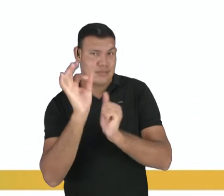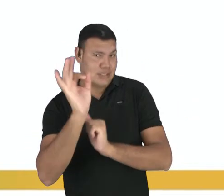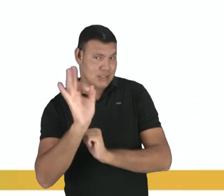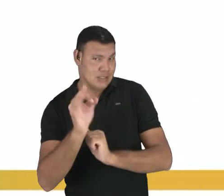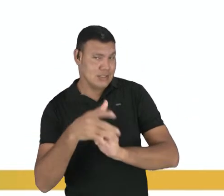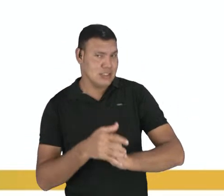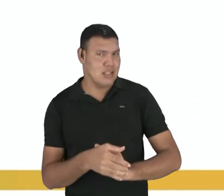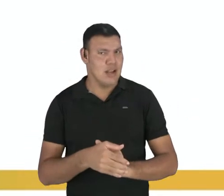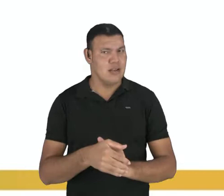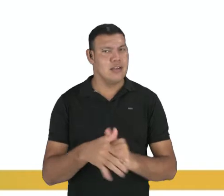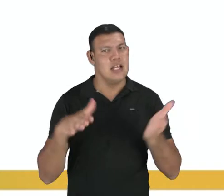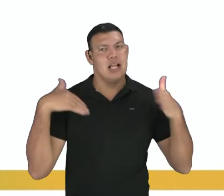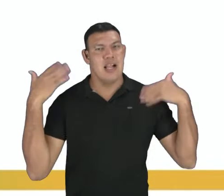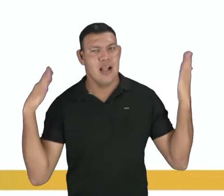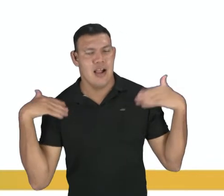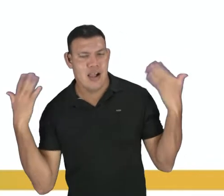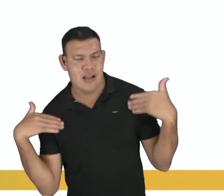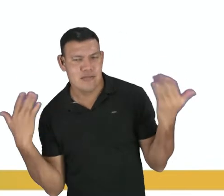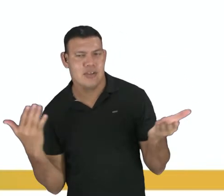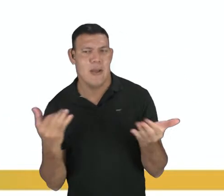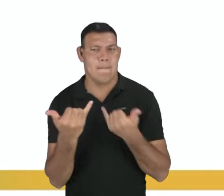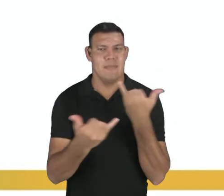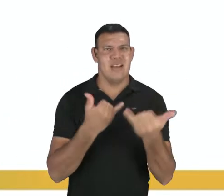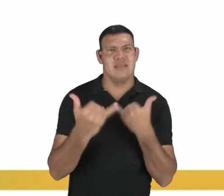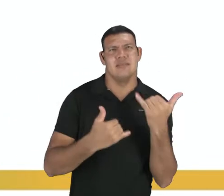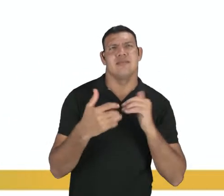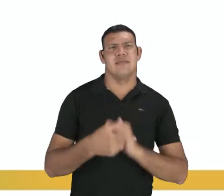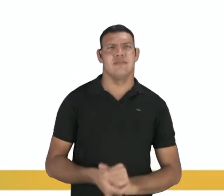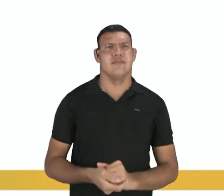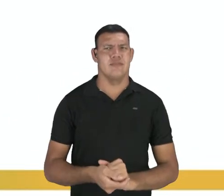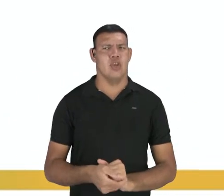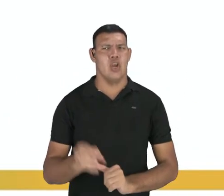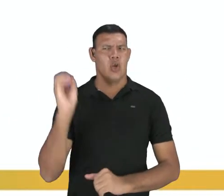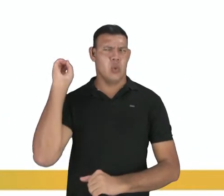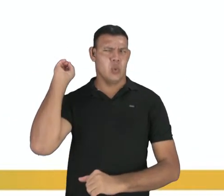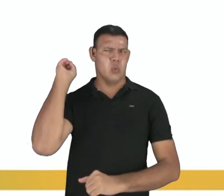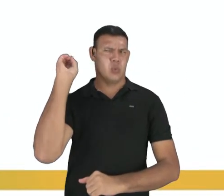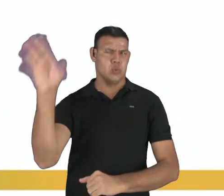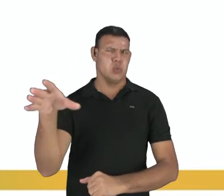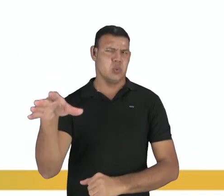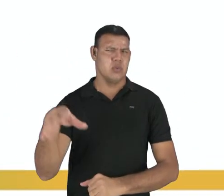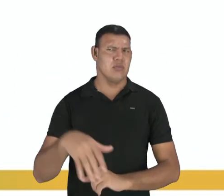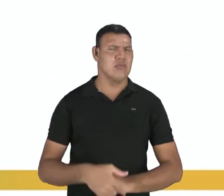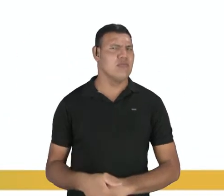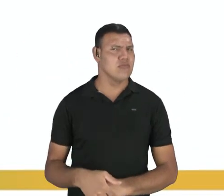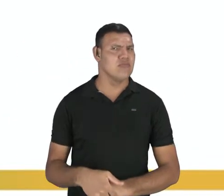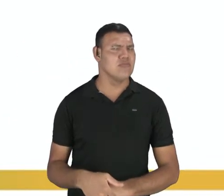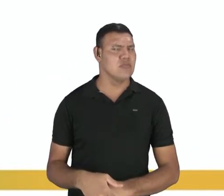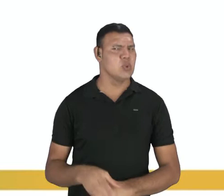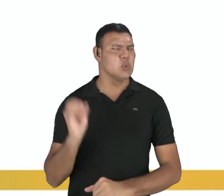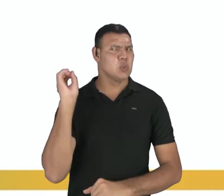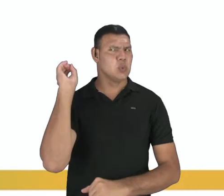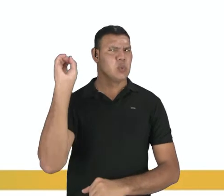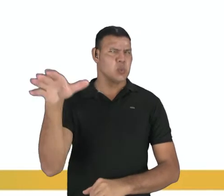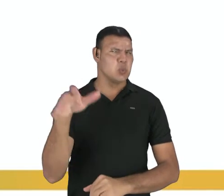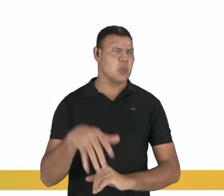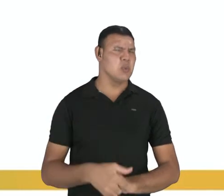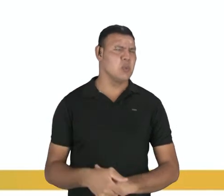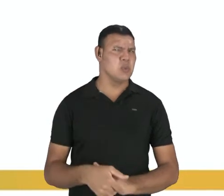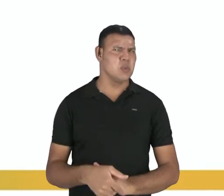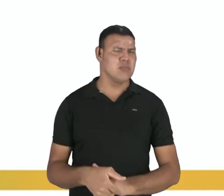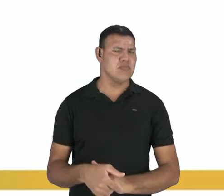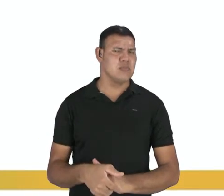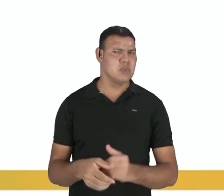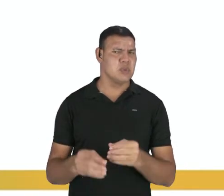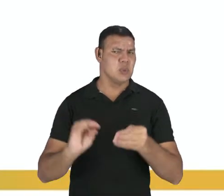De diversão, brincadeira. Mas jogar fora já tem outro sentido. Esse fora, esse